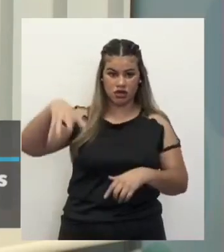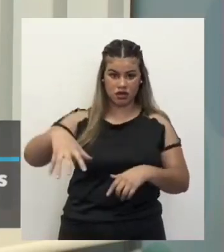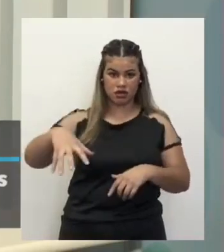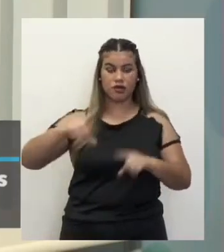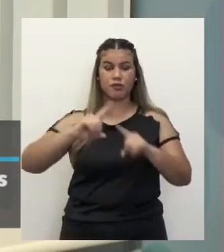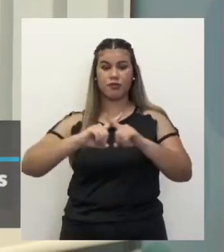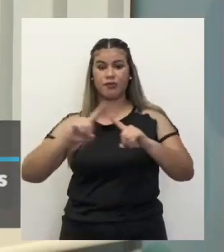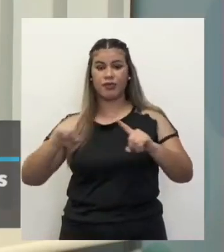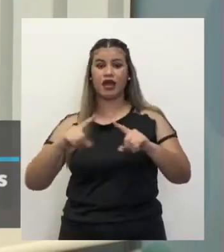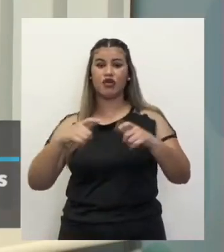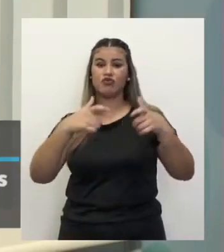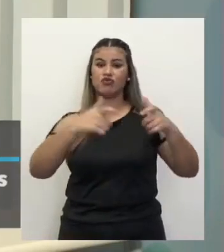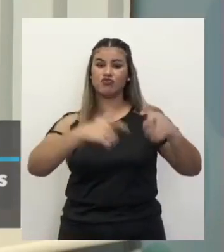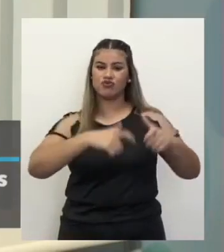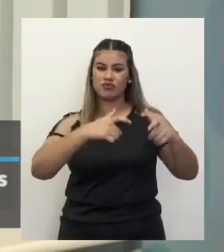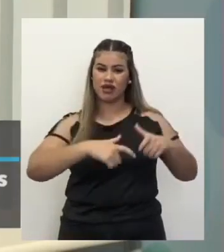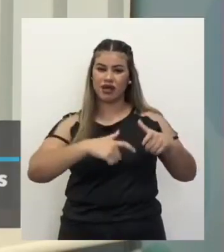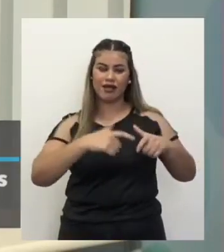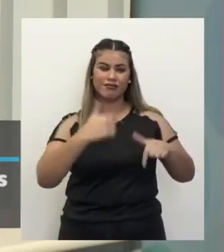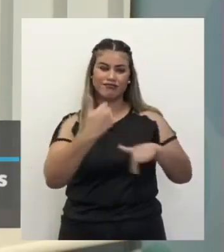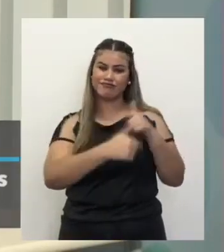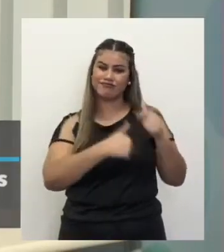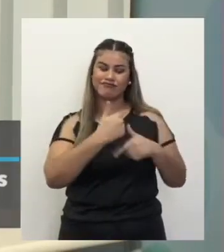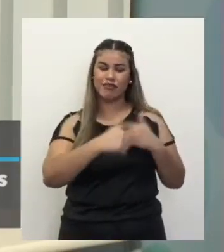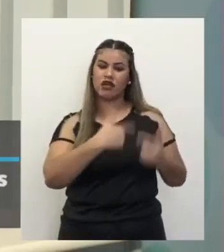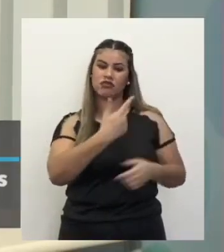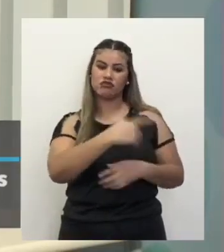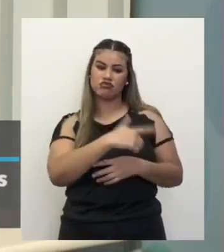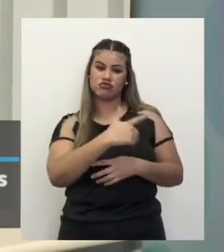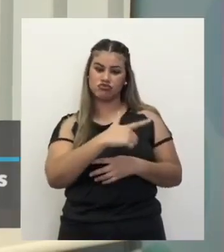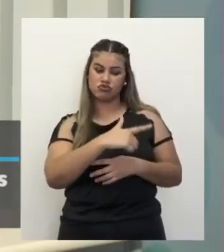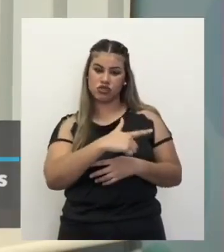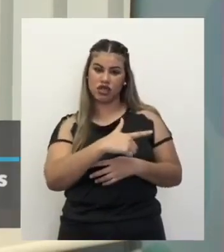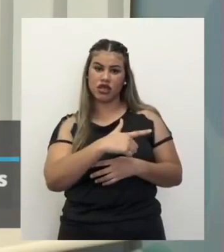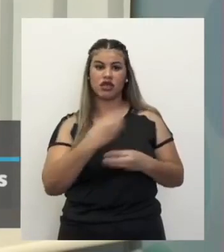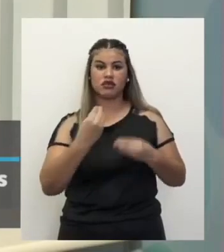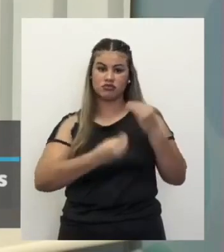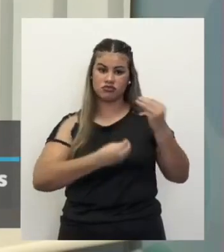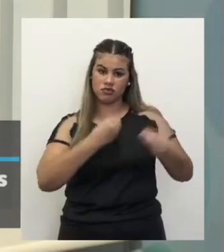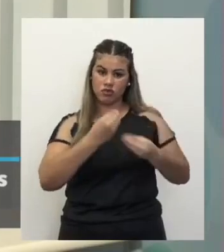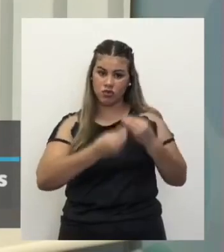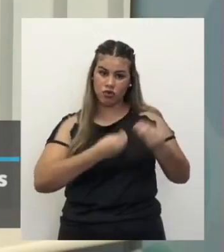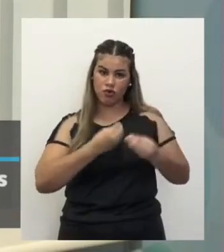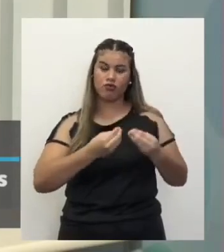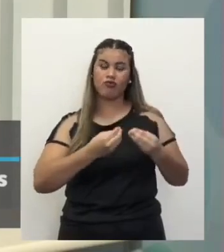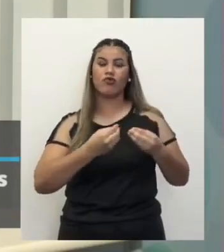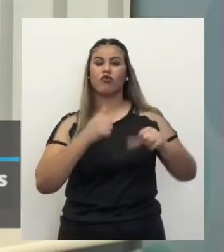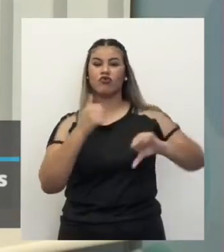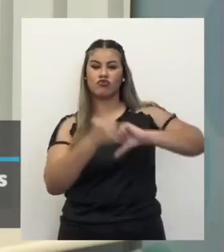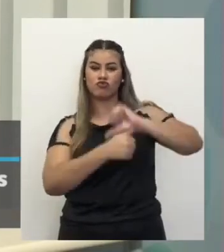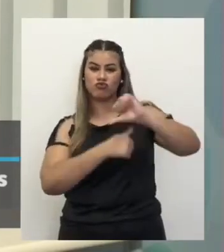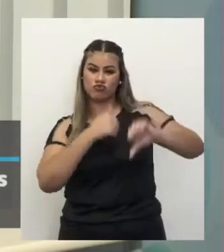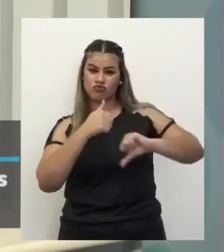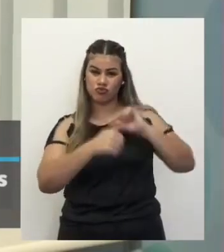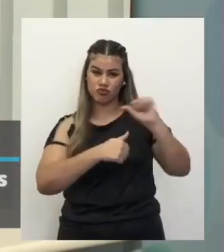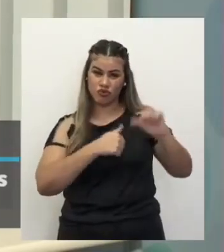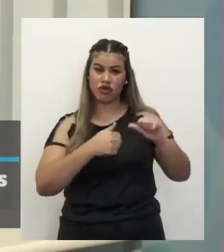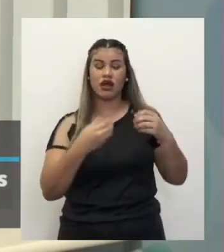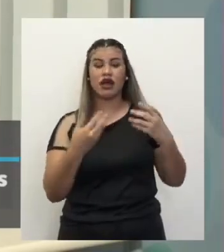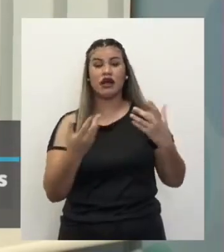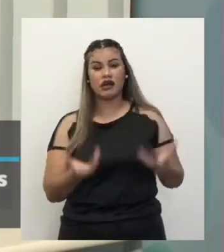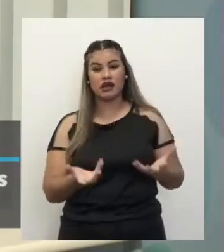sua região você não tem emprego, você não tem como trabalhar, você acaba migrando. Então, essa